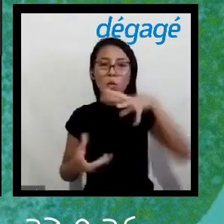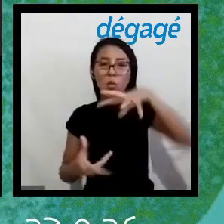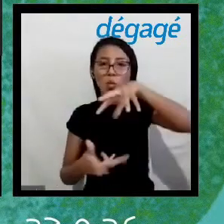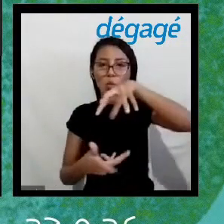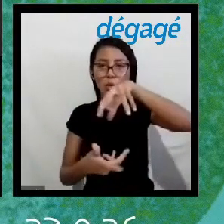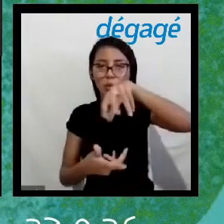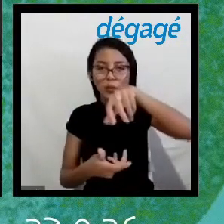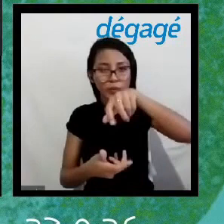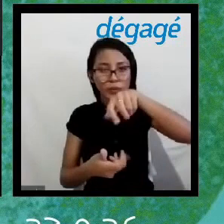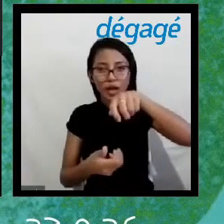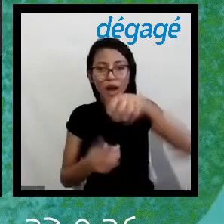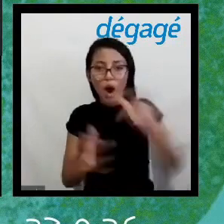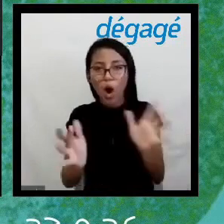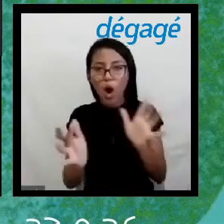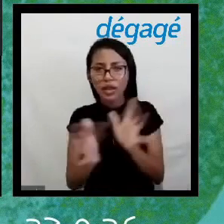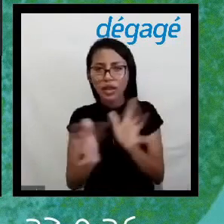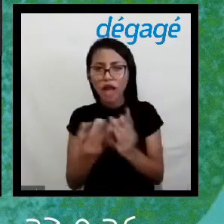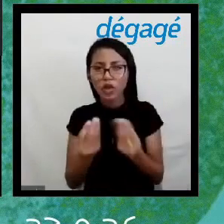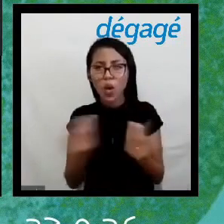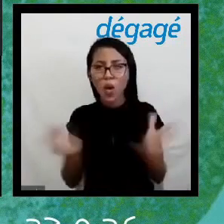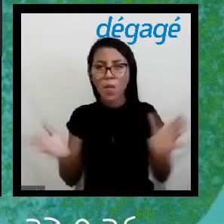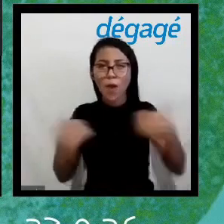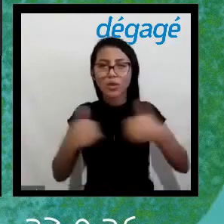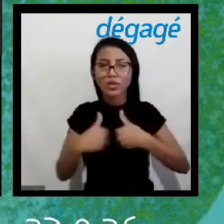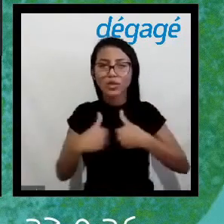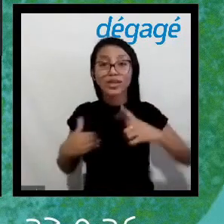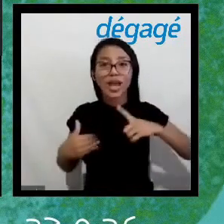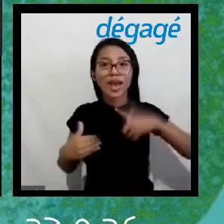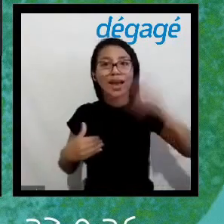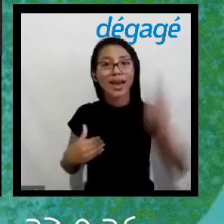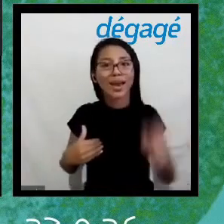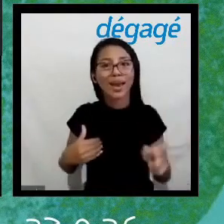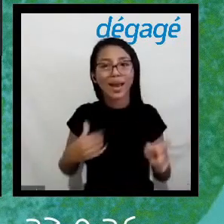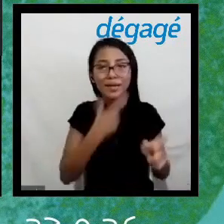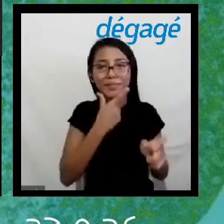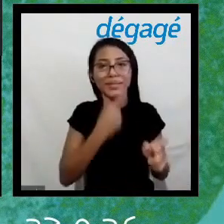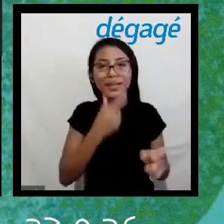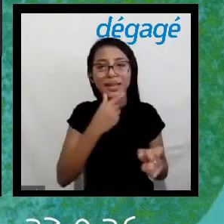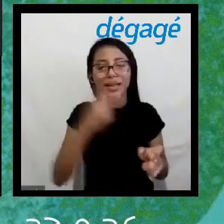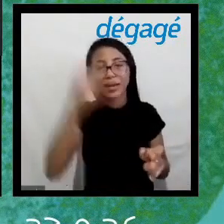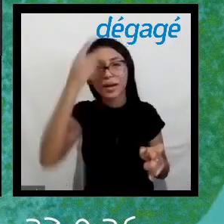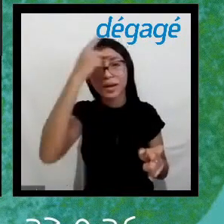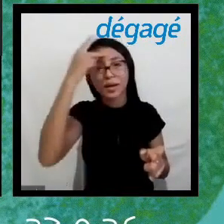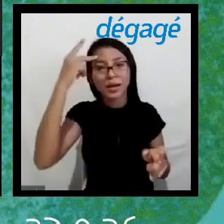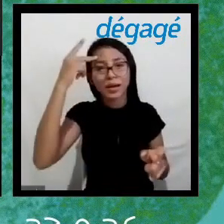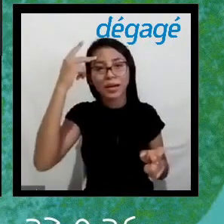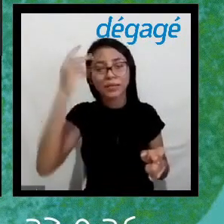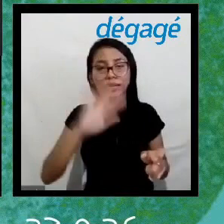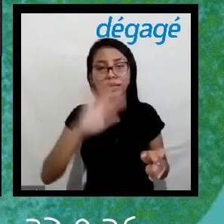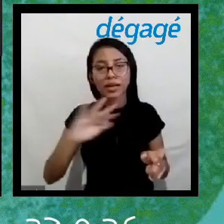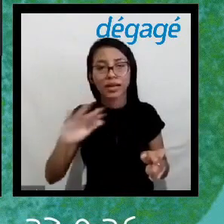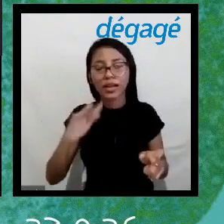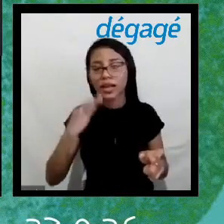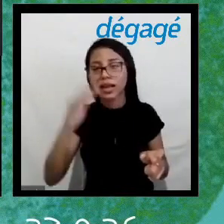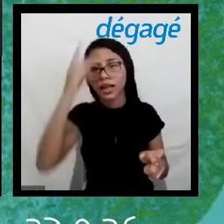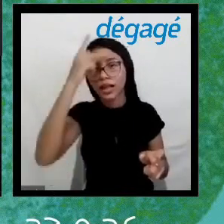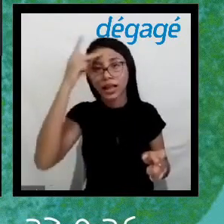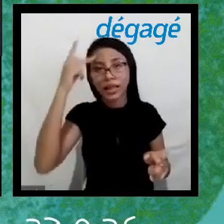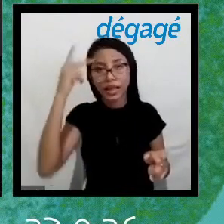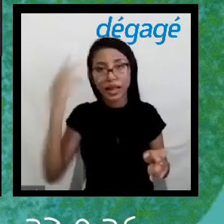parede, lamber todas as coisas que estão no ambiente. E tem os hipersensíveis,